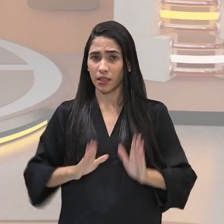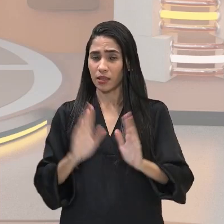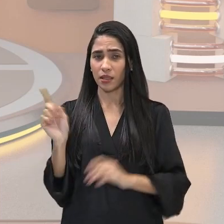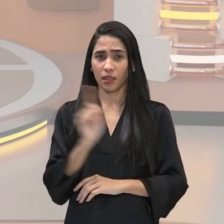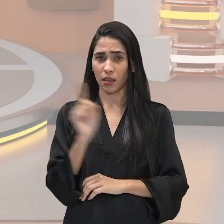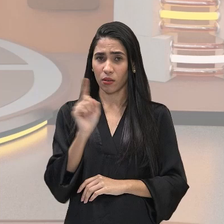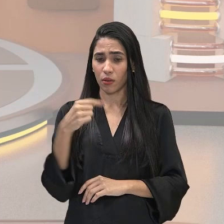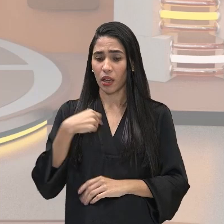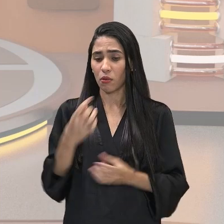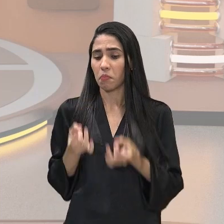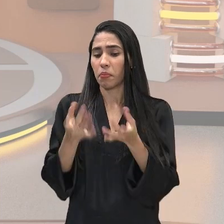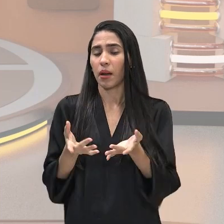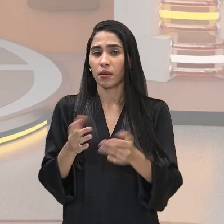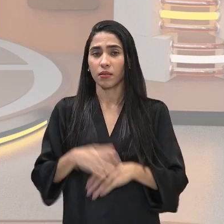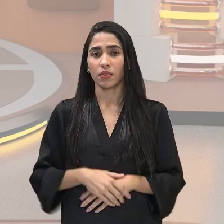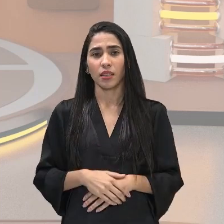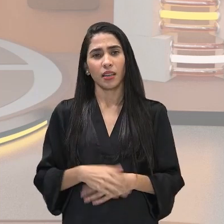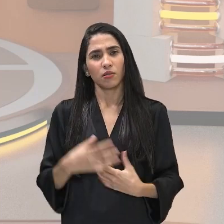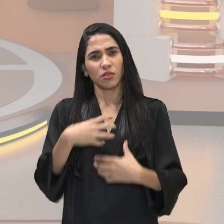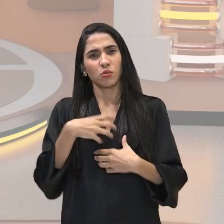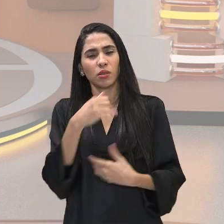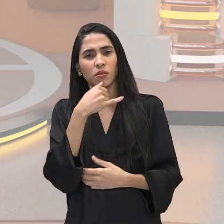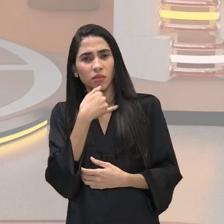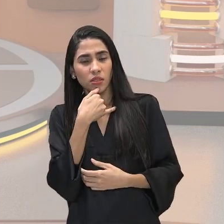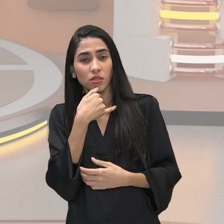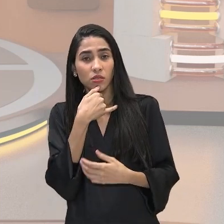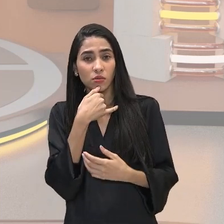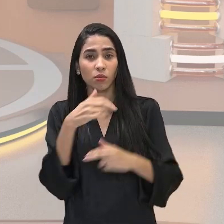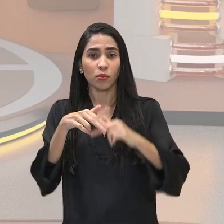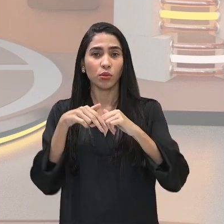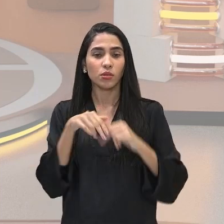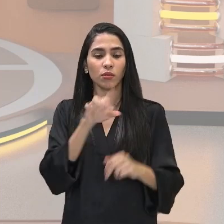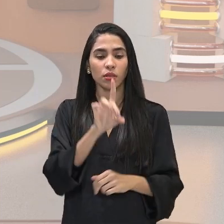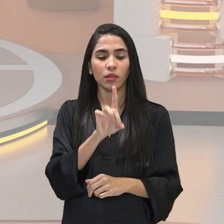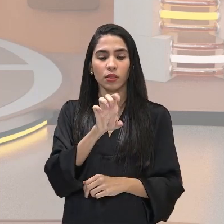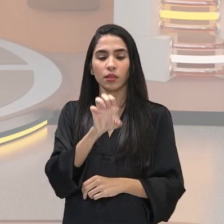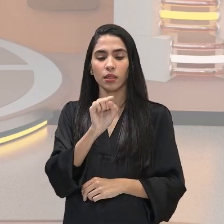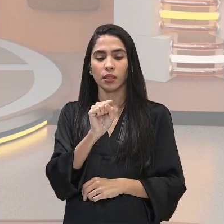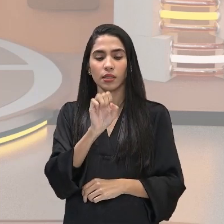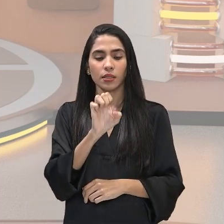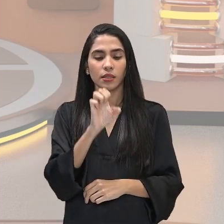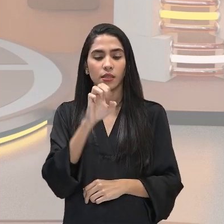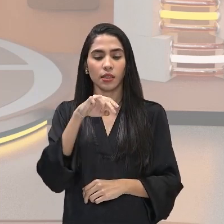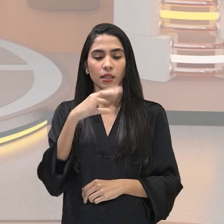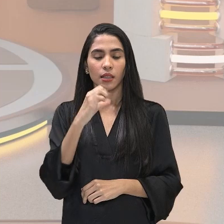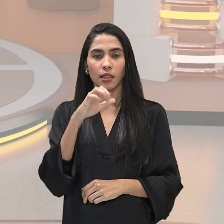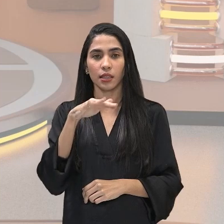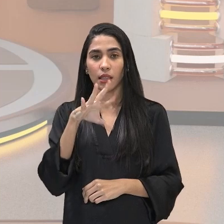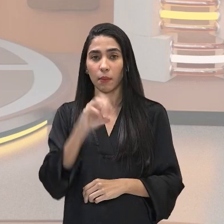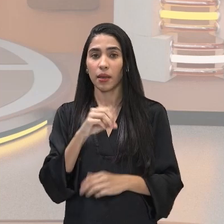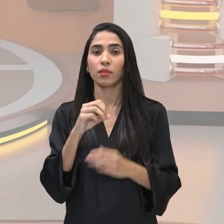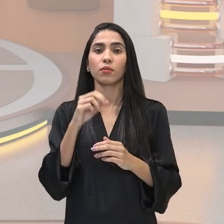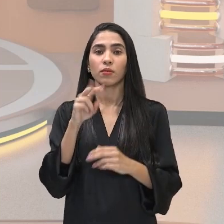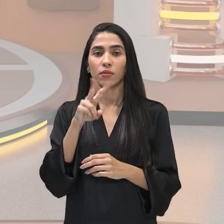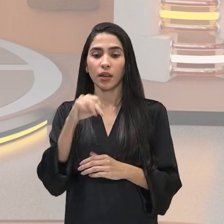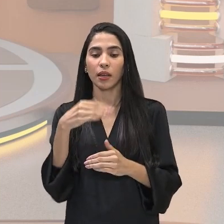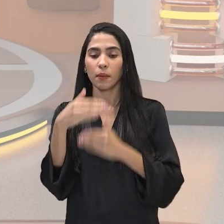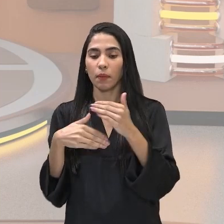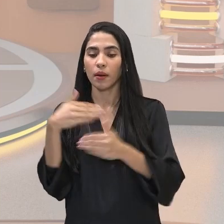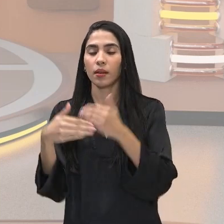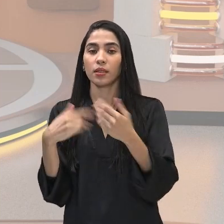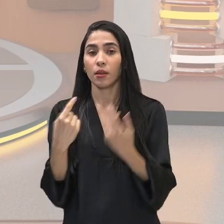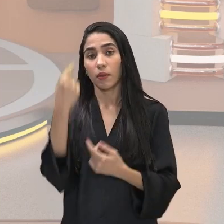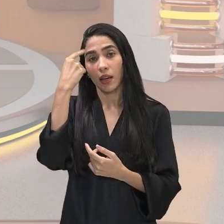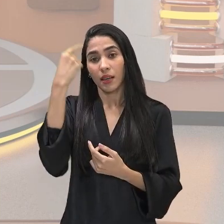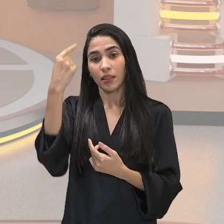tá? Isso é uma angústia, e esse desencantamento ele foi acontecendo. E aí a gente vai trabalhando com a ideia de